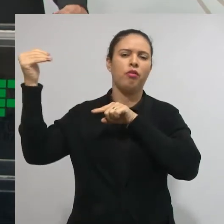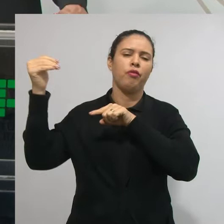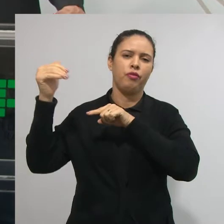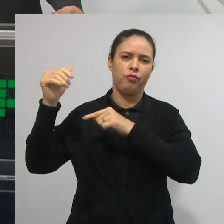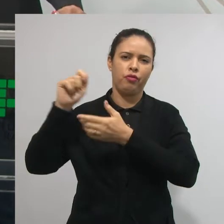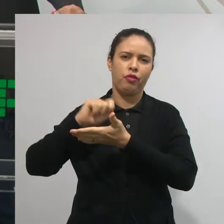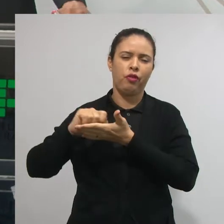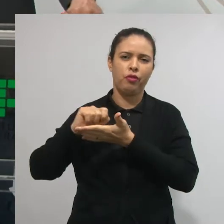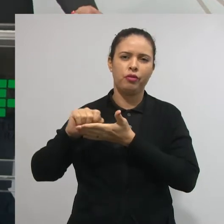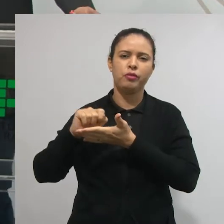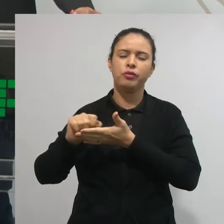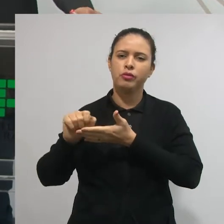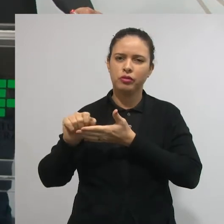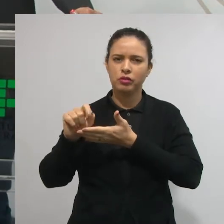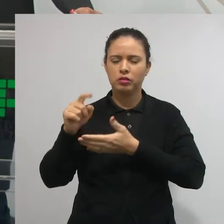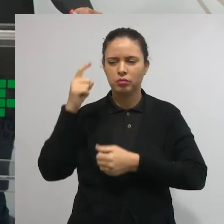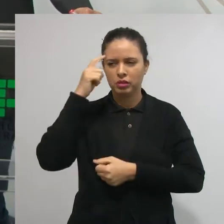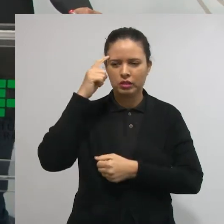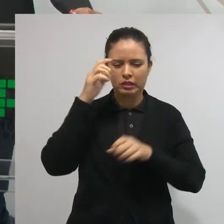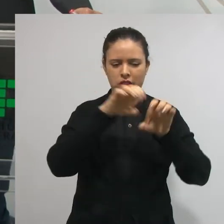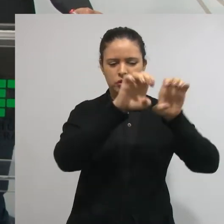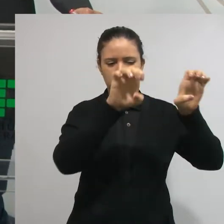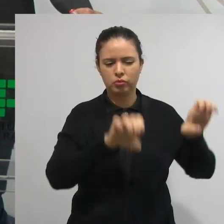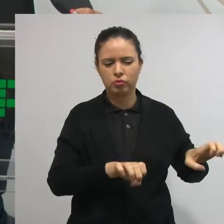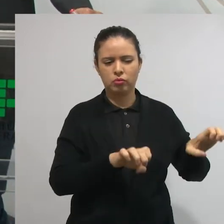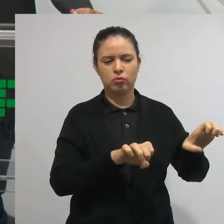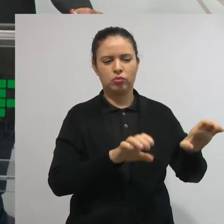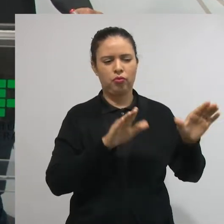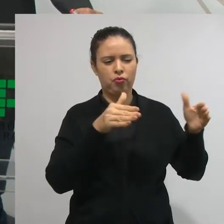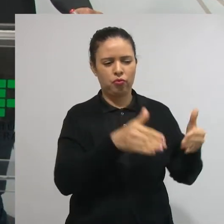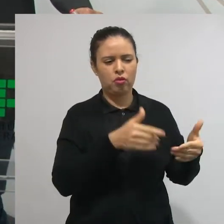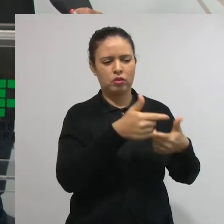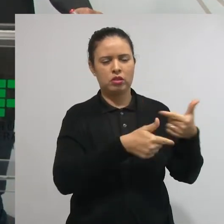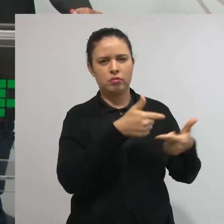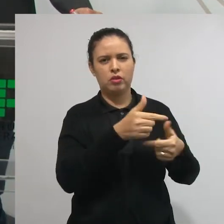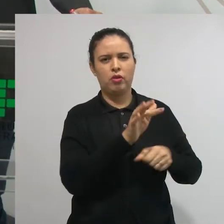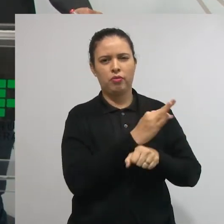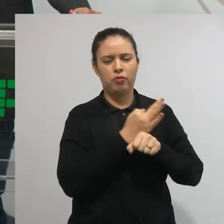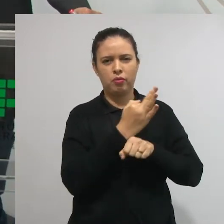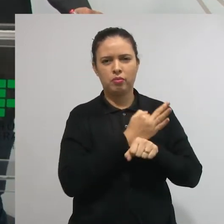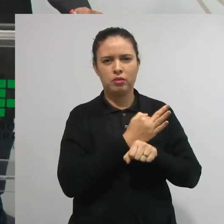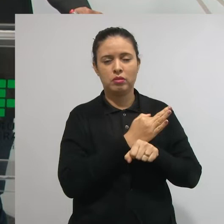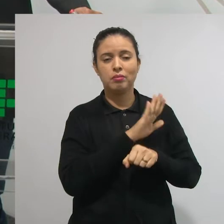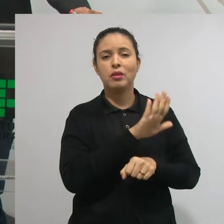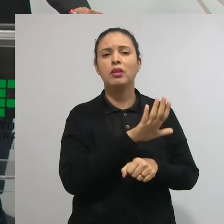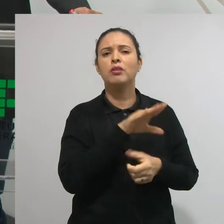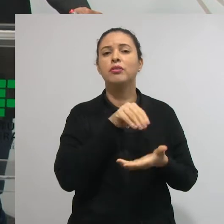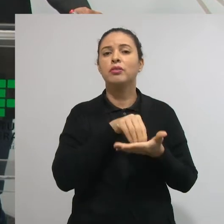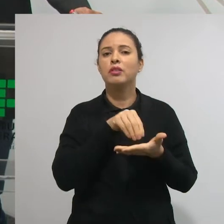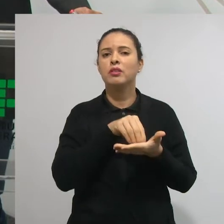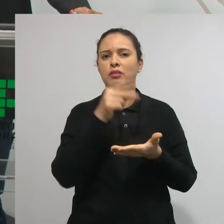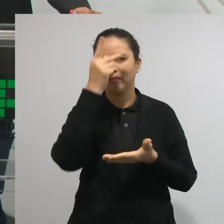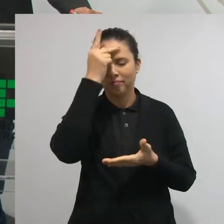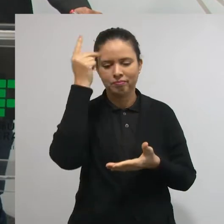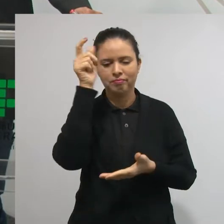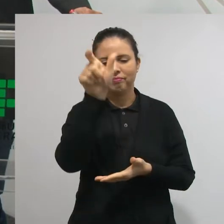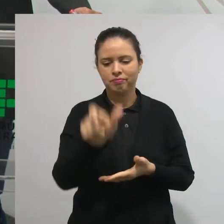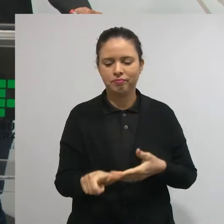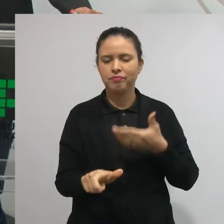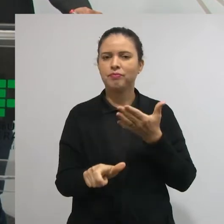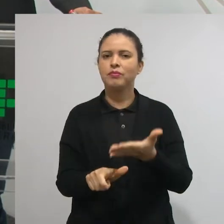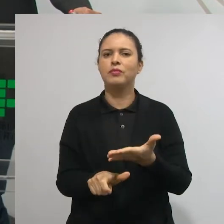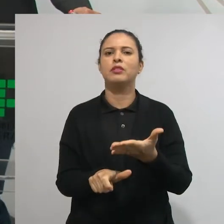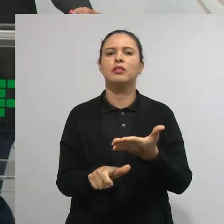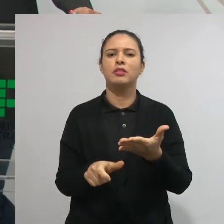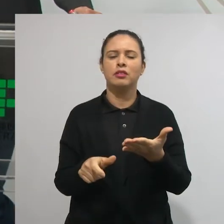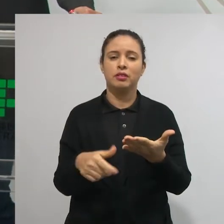pensando na estrutura, estamos pensando na forma racional, no processo formal, mas e quem lida com isso ao dia a